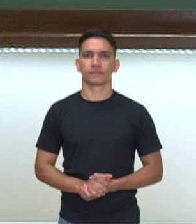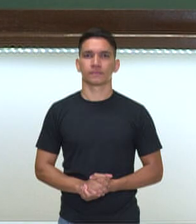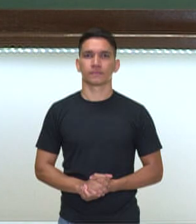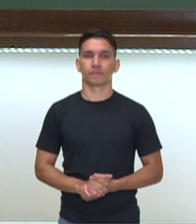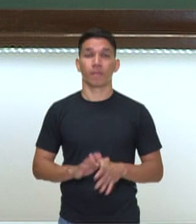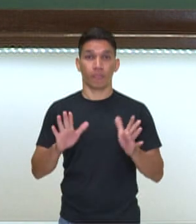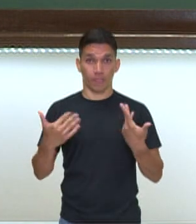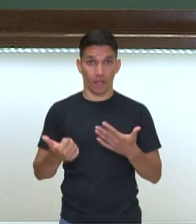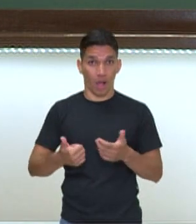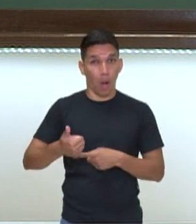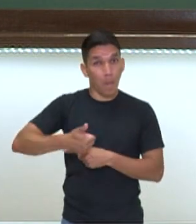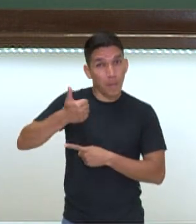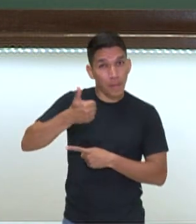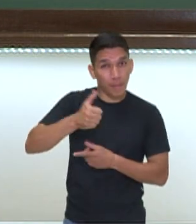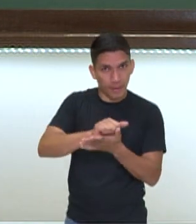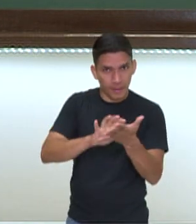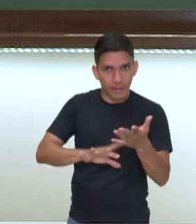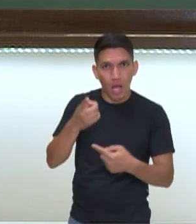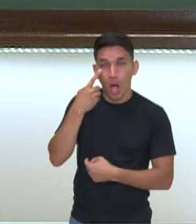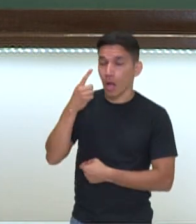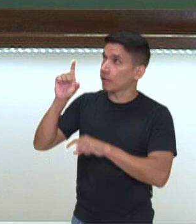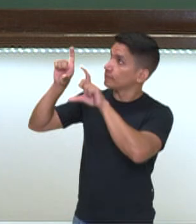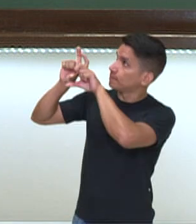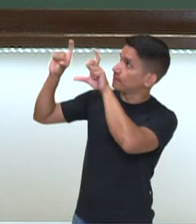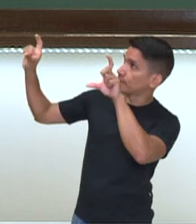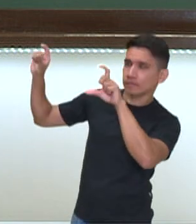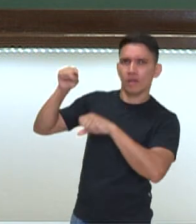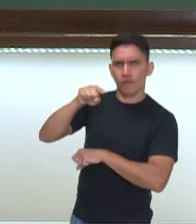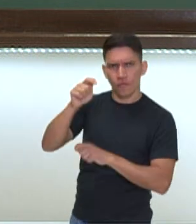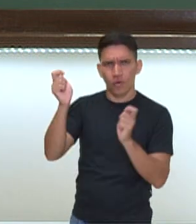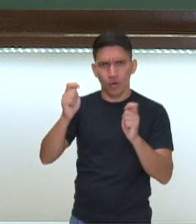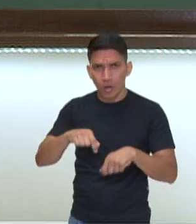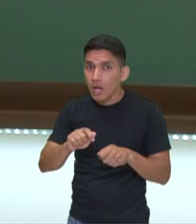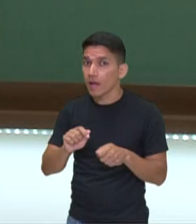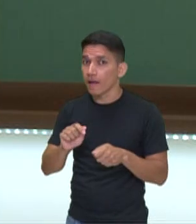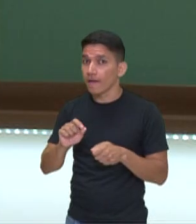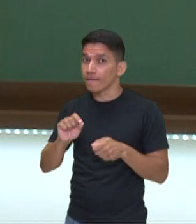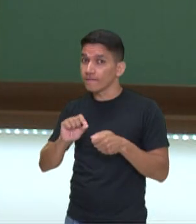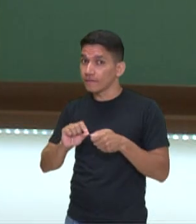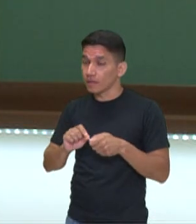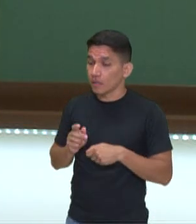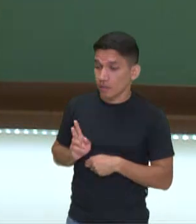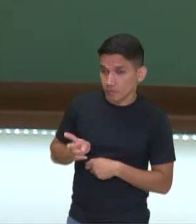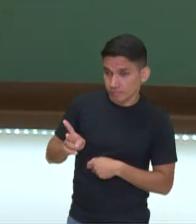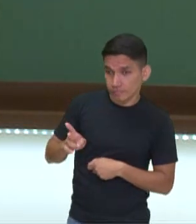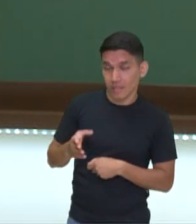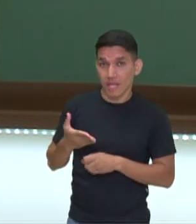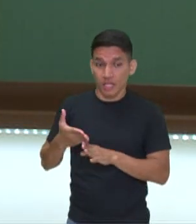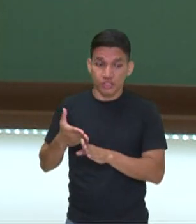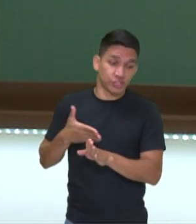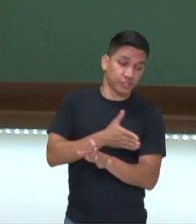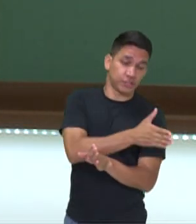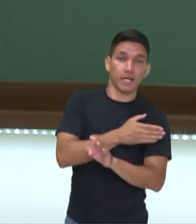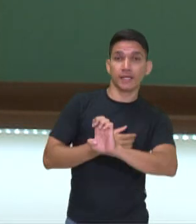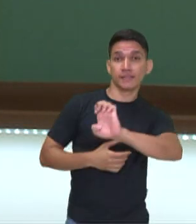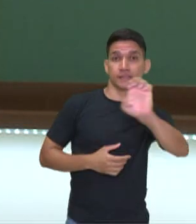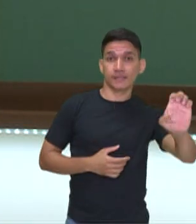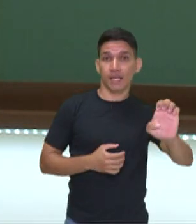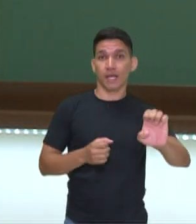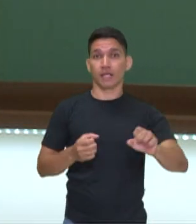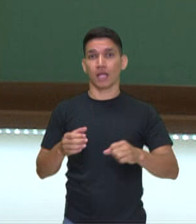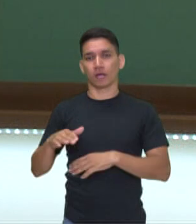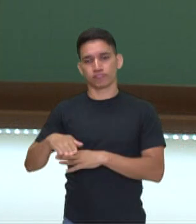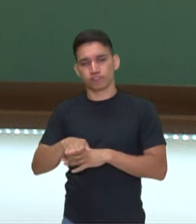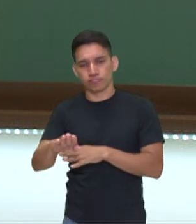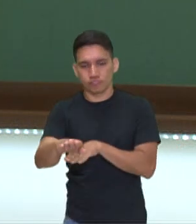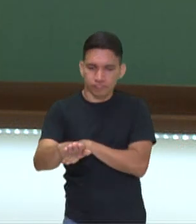No primeiro exercício, pessoal, que nós temos ali na frase, você deveria passar pela esquerda dos veículos. Should pode